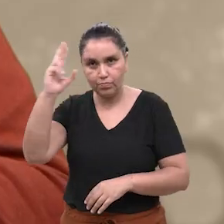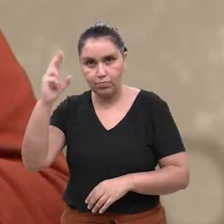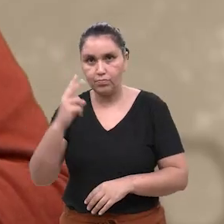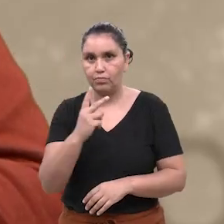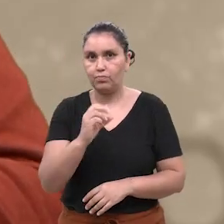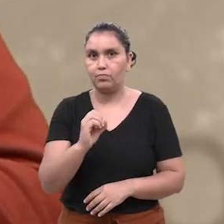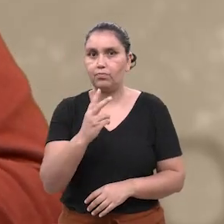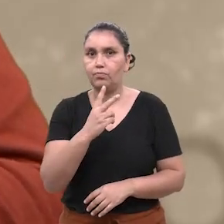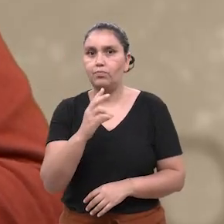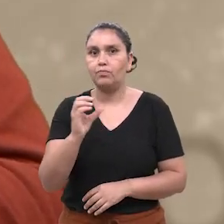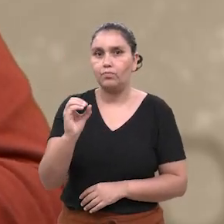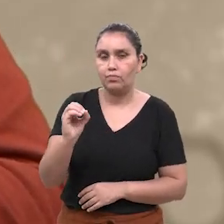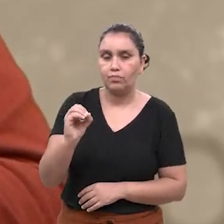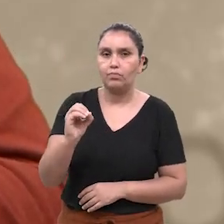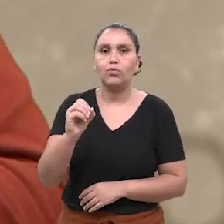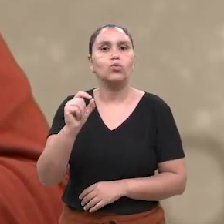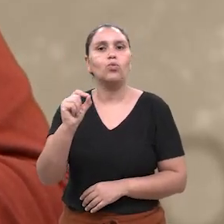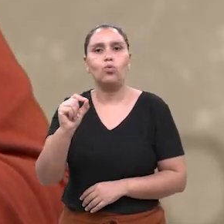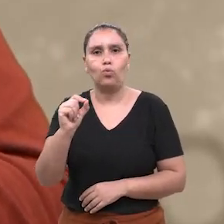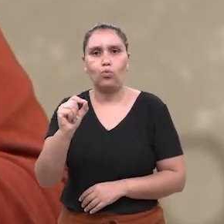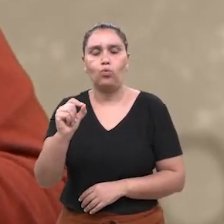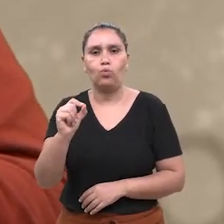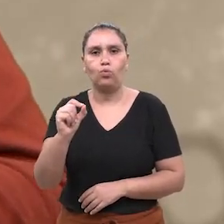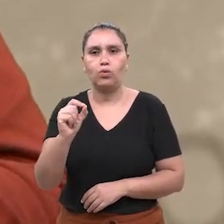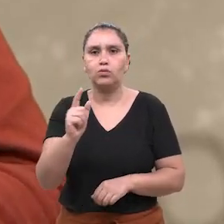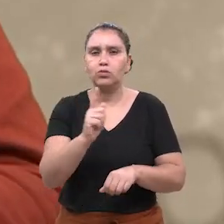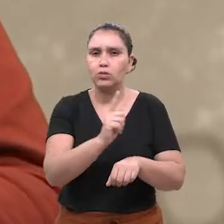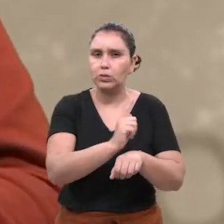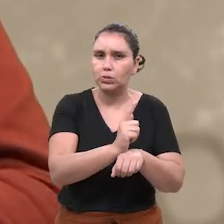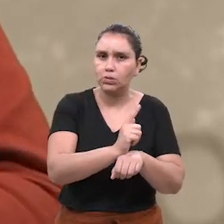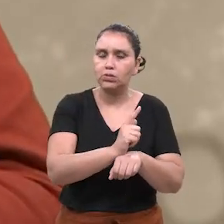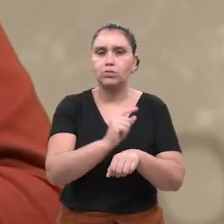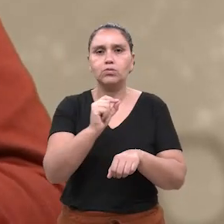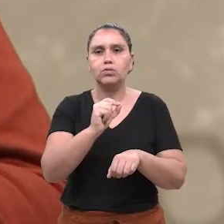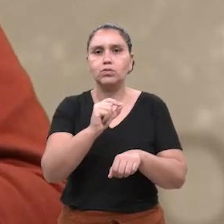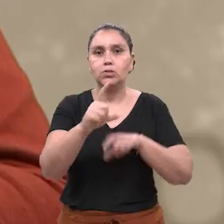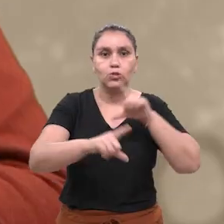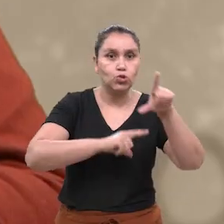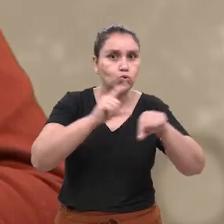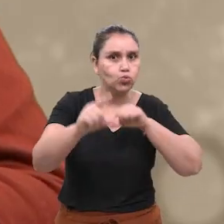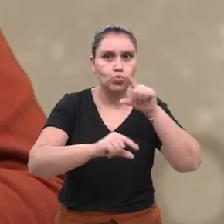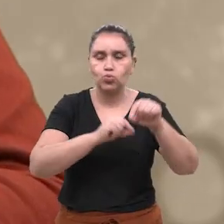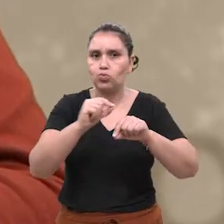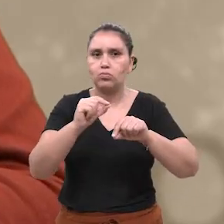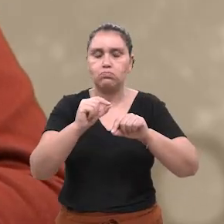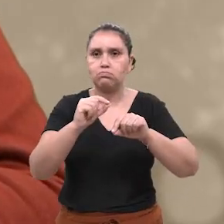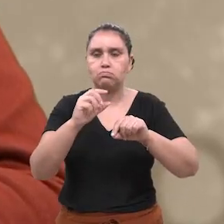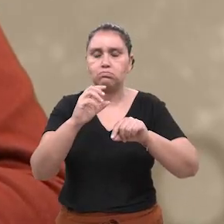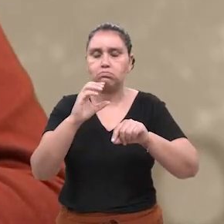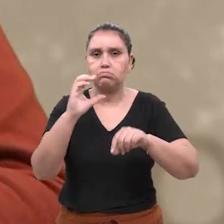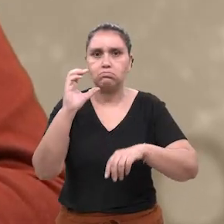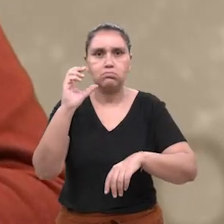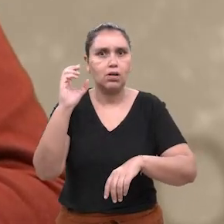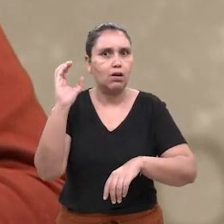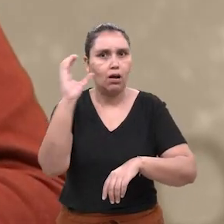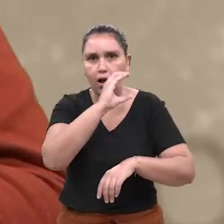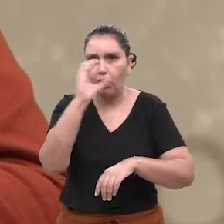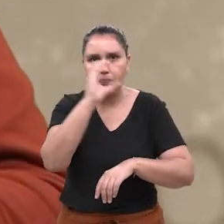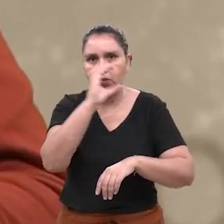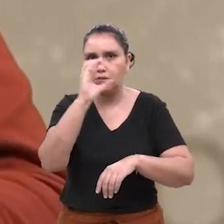de 2020 fosse uma gestão de decisão, uma gestão de